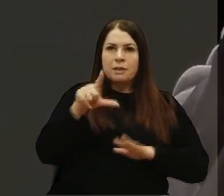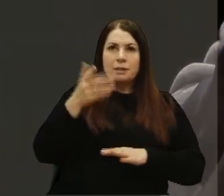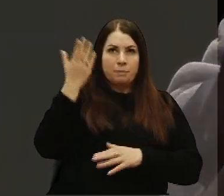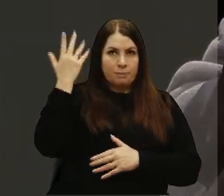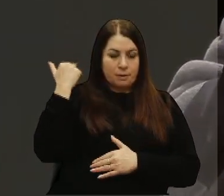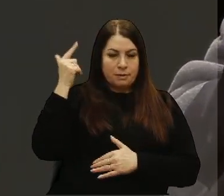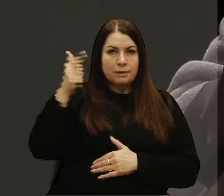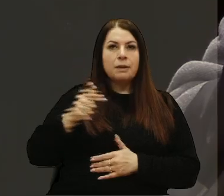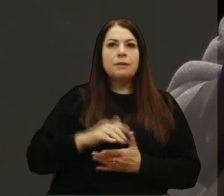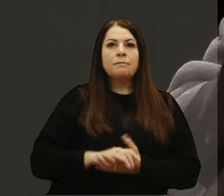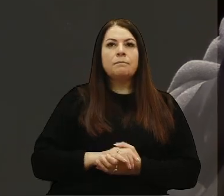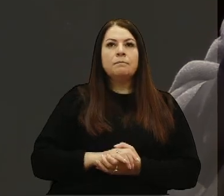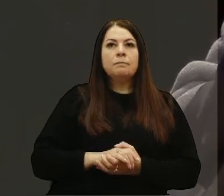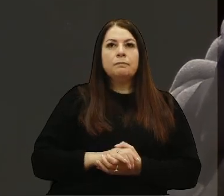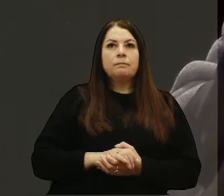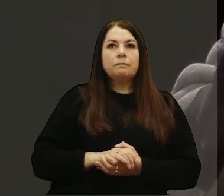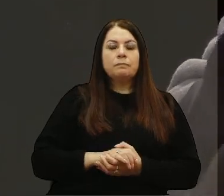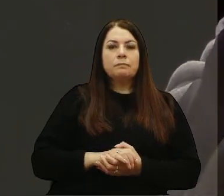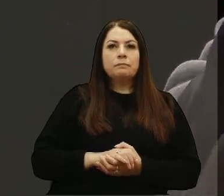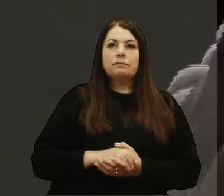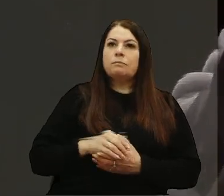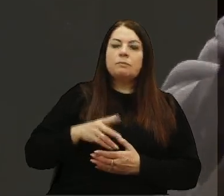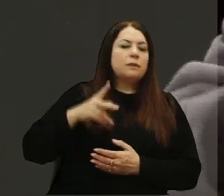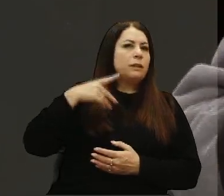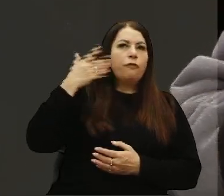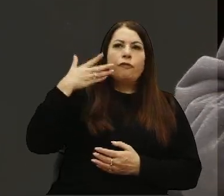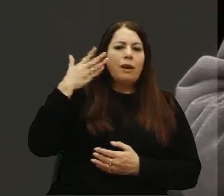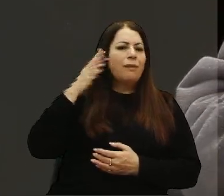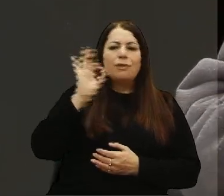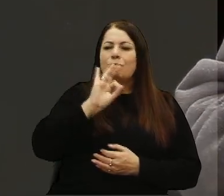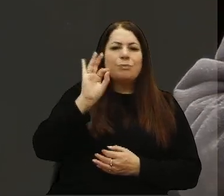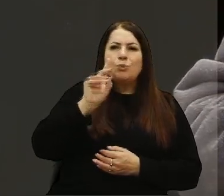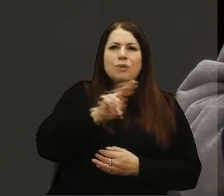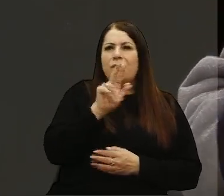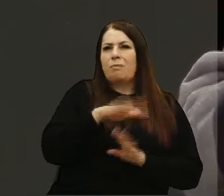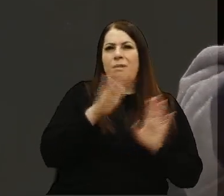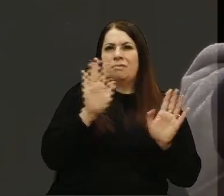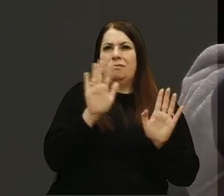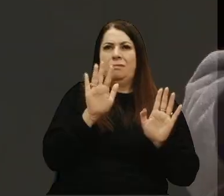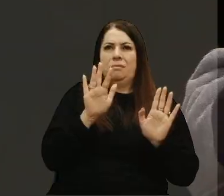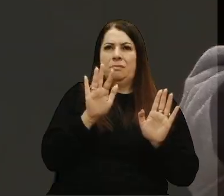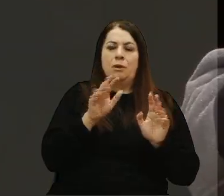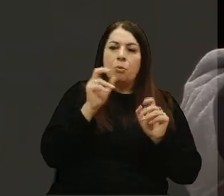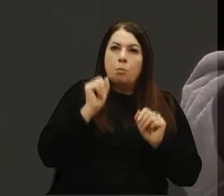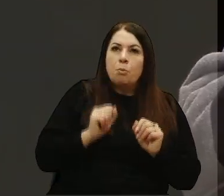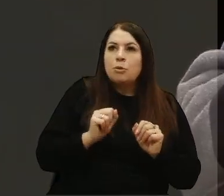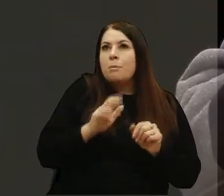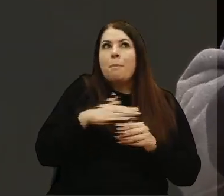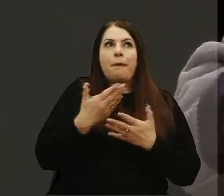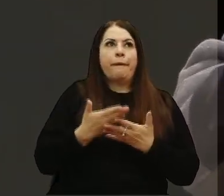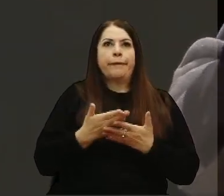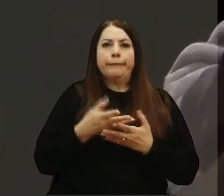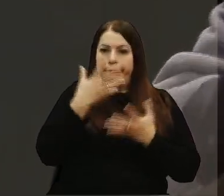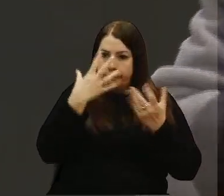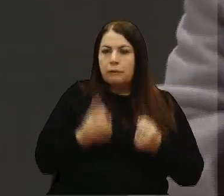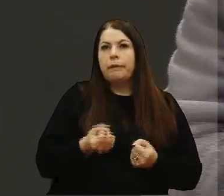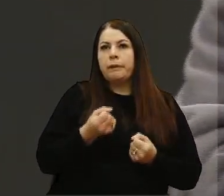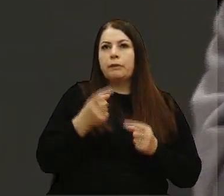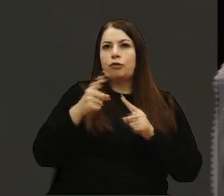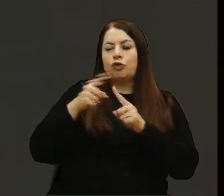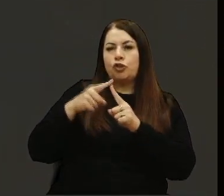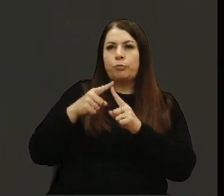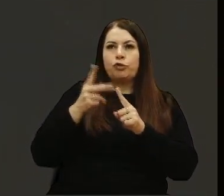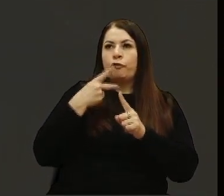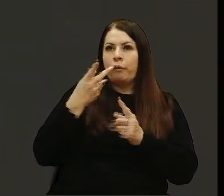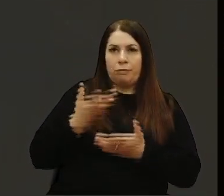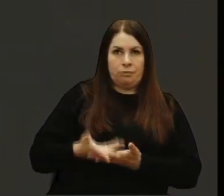passada que esse discurso não servia mais. Nós não podemos mais admitir esse tipo de